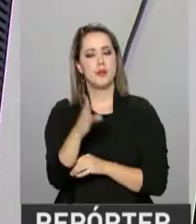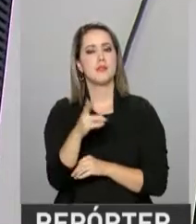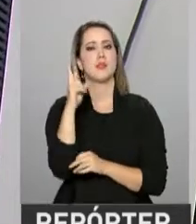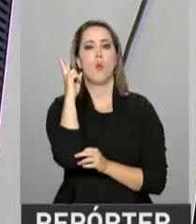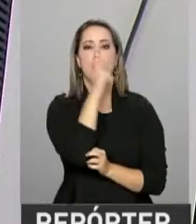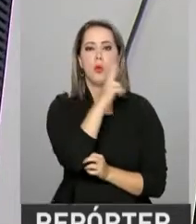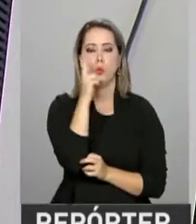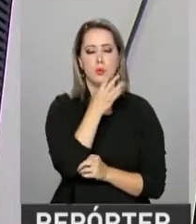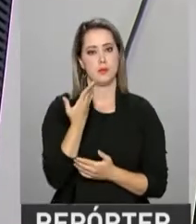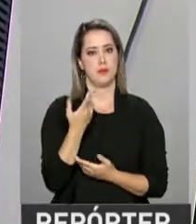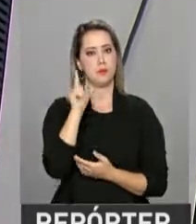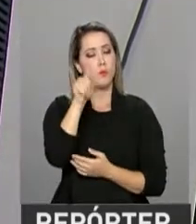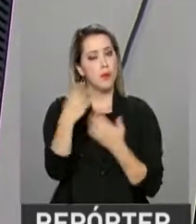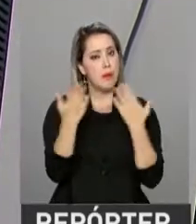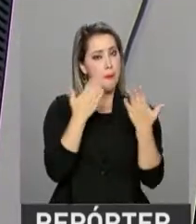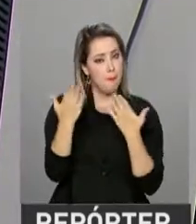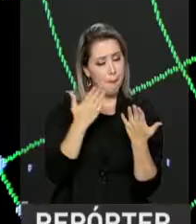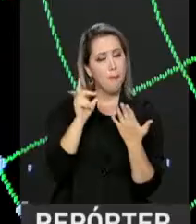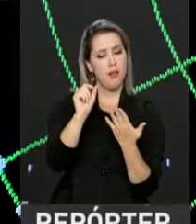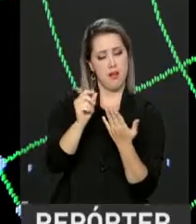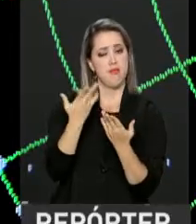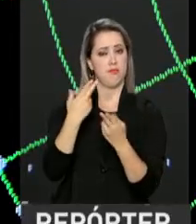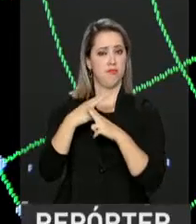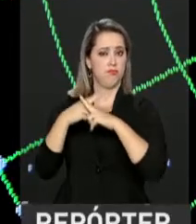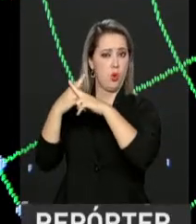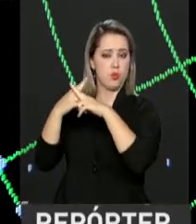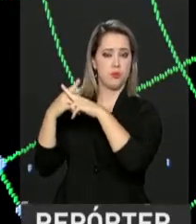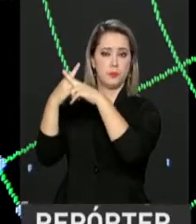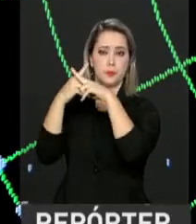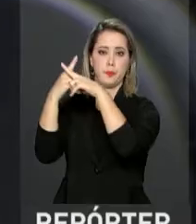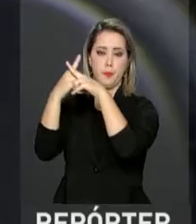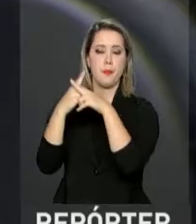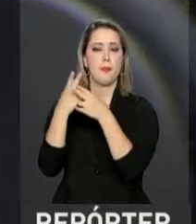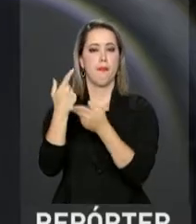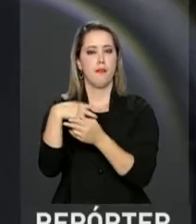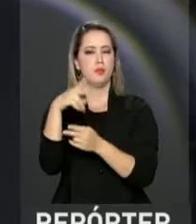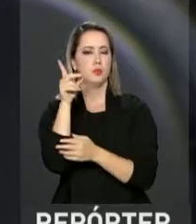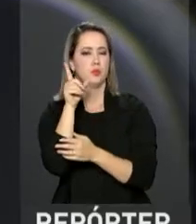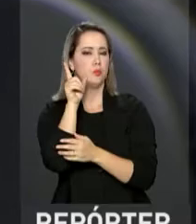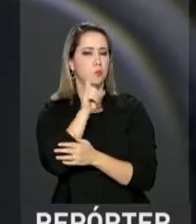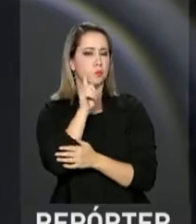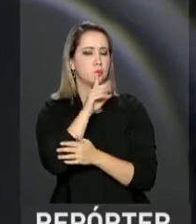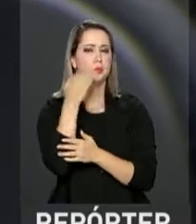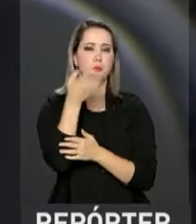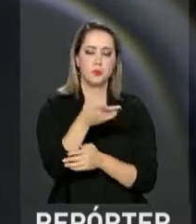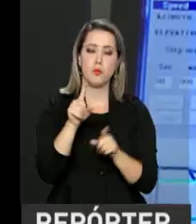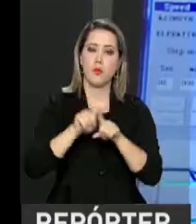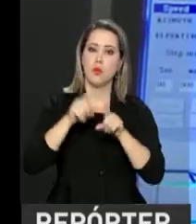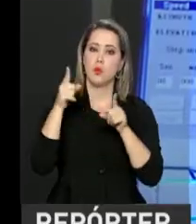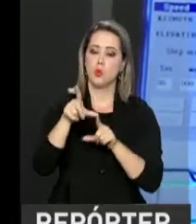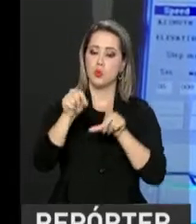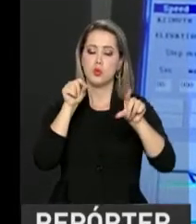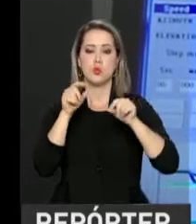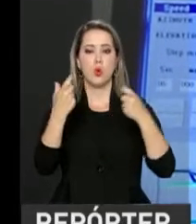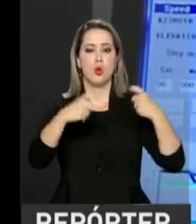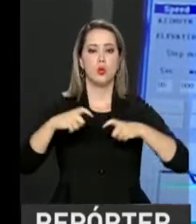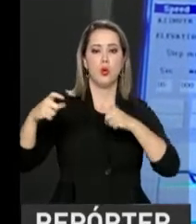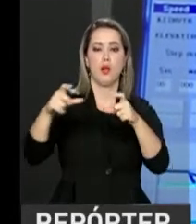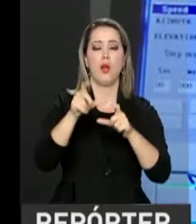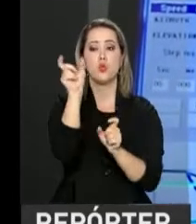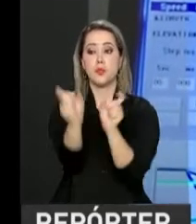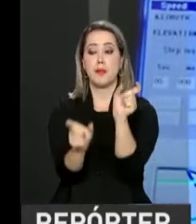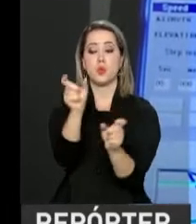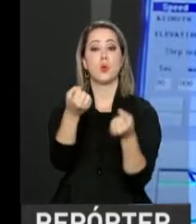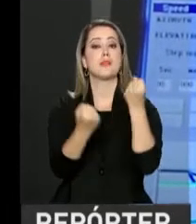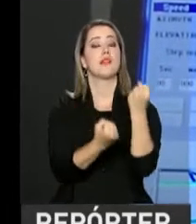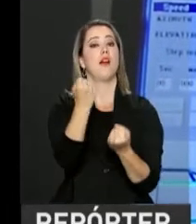glonass é parecido com o gps um sistema americano os dois servem para determinar a posição de pessoas